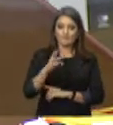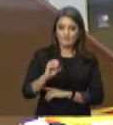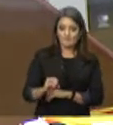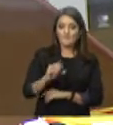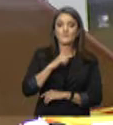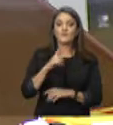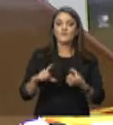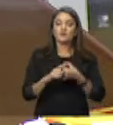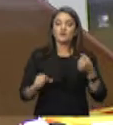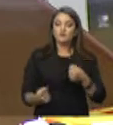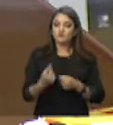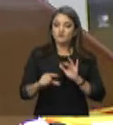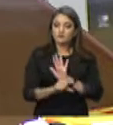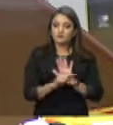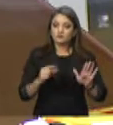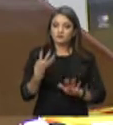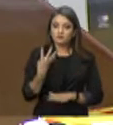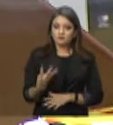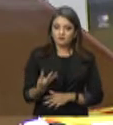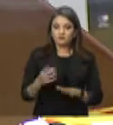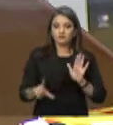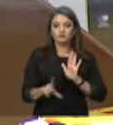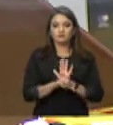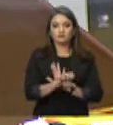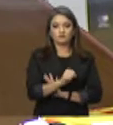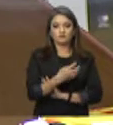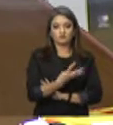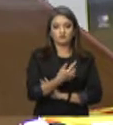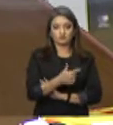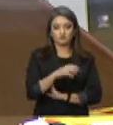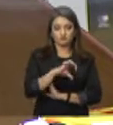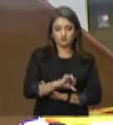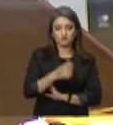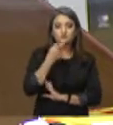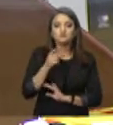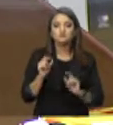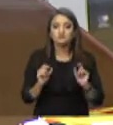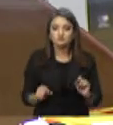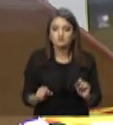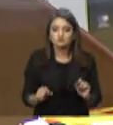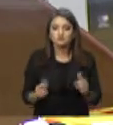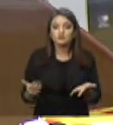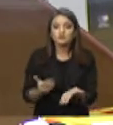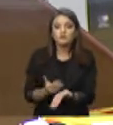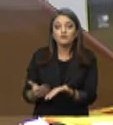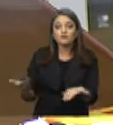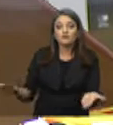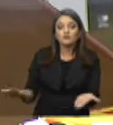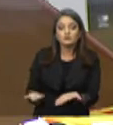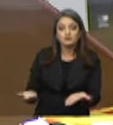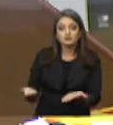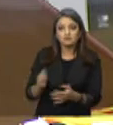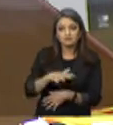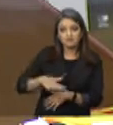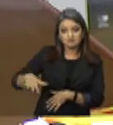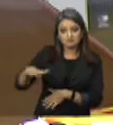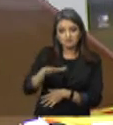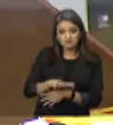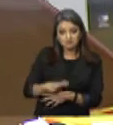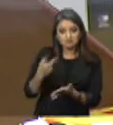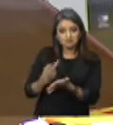institui o artigo 1º Parágrafo 4º da Lei 8.429 afirmando que passam a ser aplicáveis ao sistema da improbidade